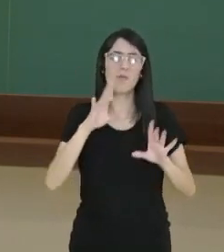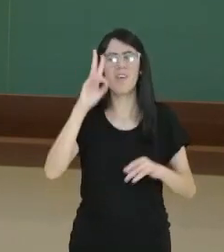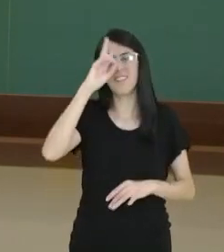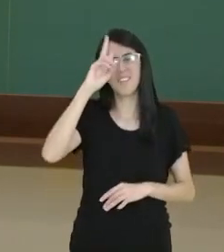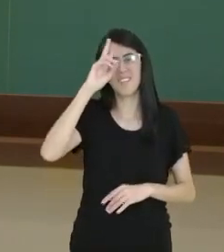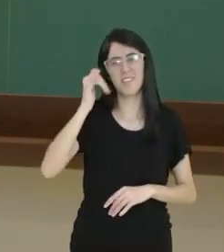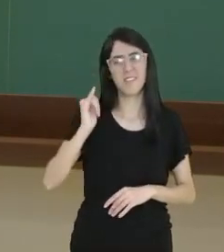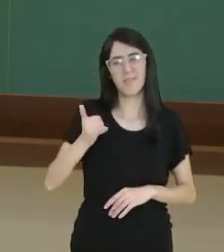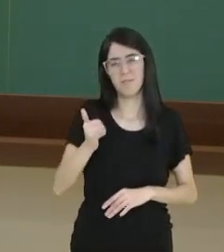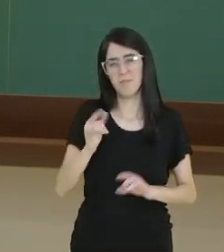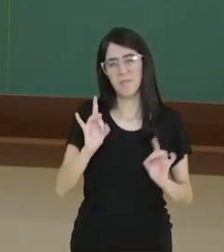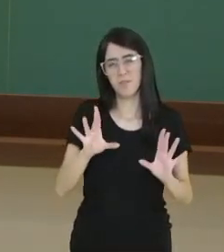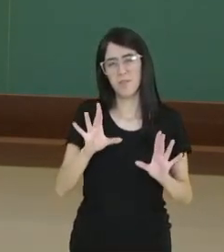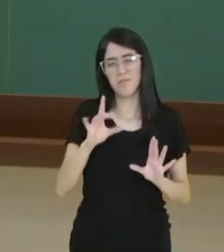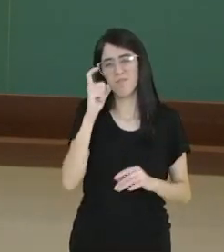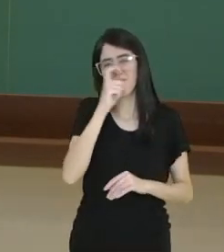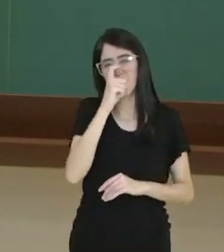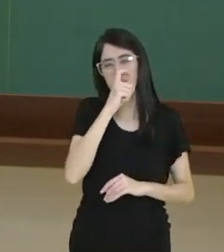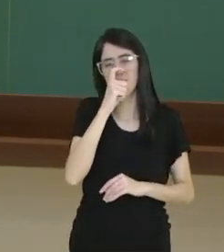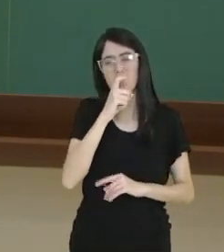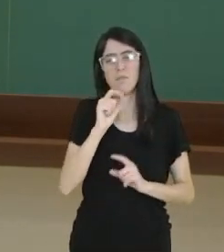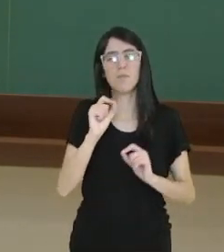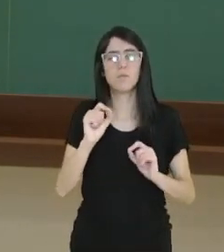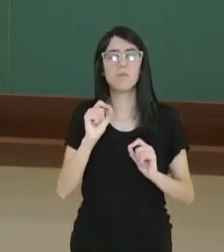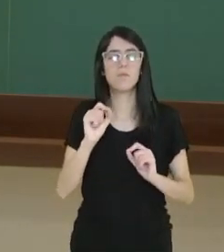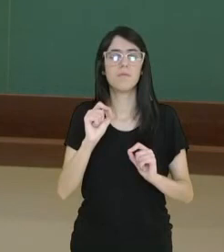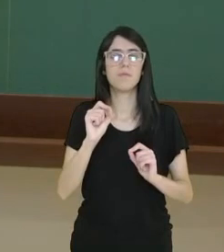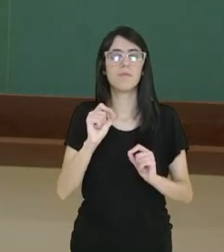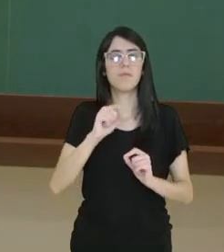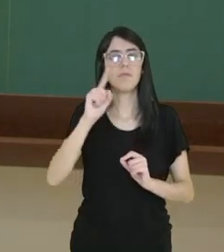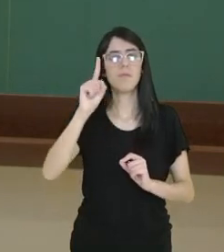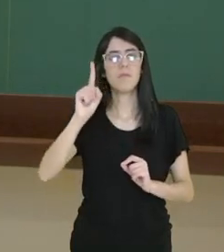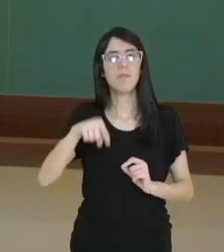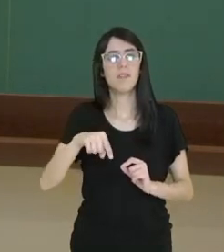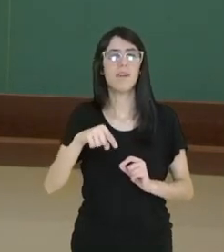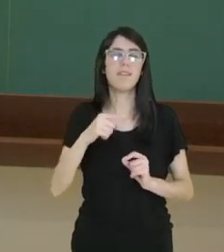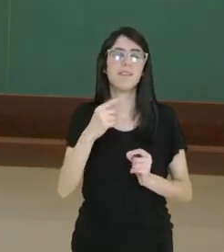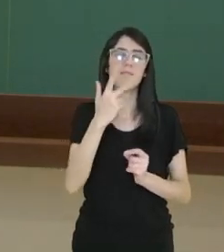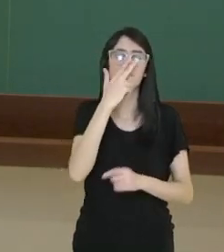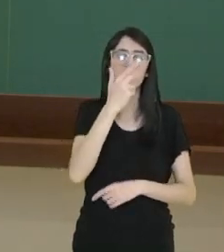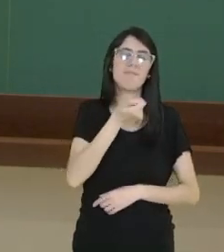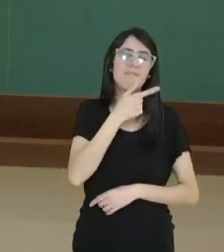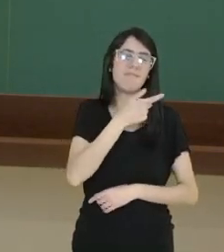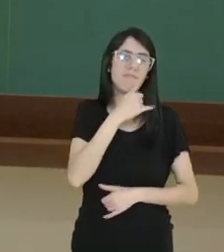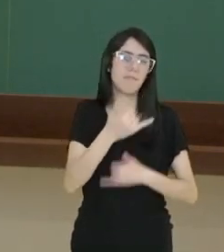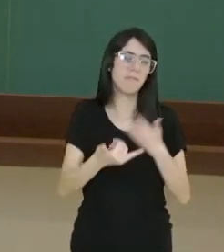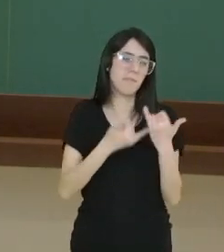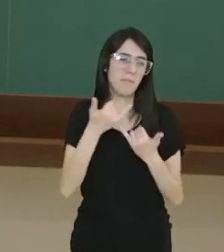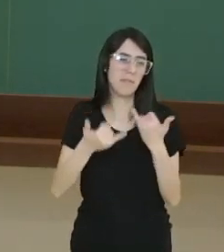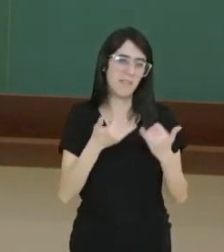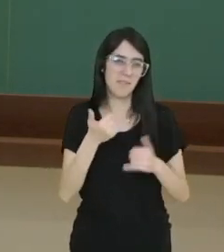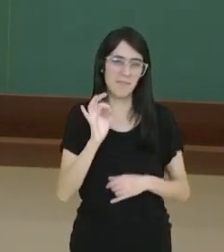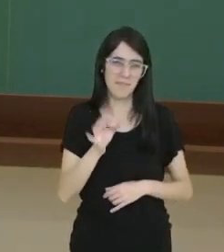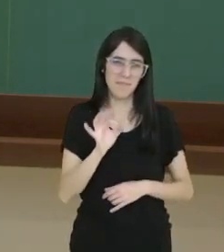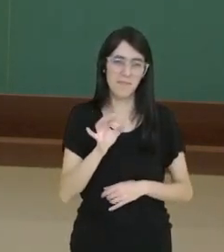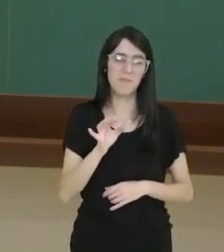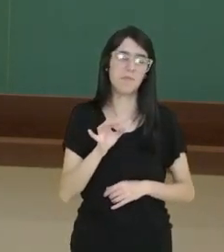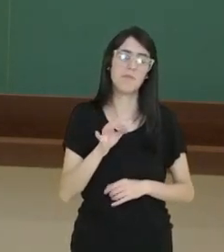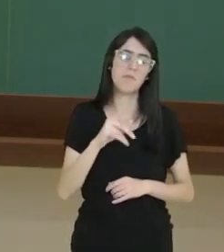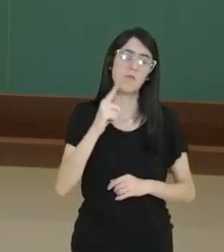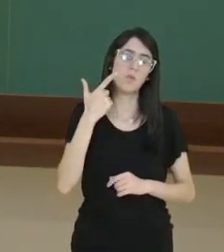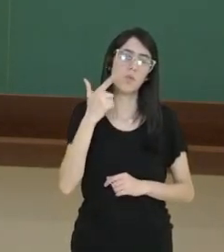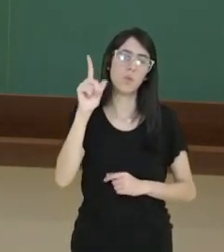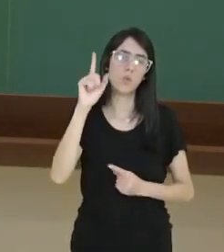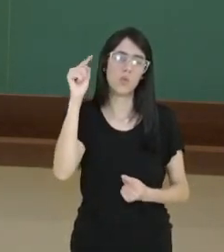então, né, para aumentar, para gerar um certo humor, né, alguma coisa assim. Então, é outro objetivo, mas nós não